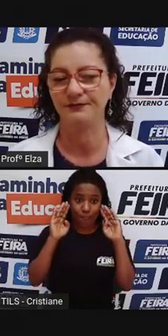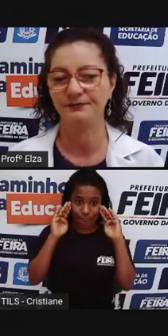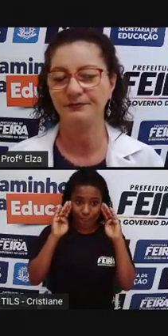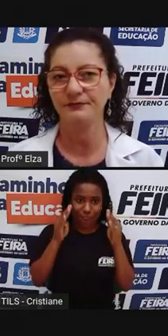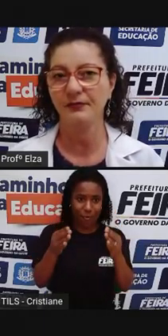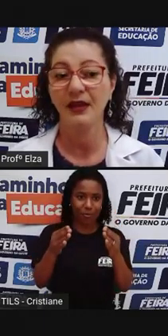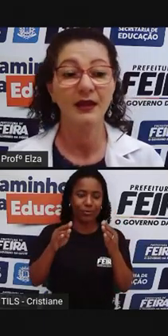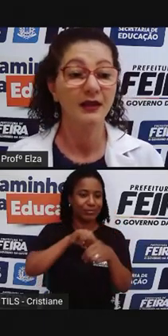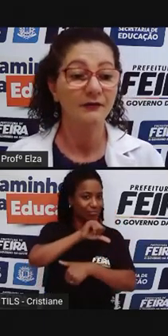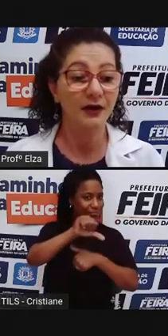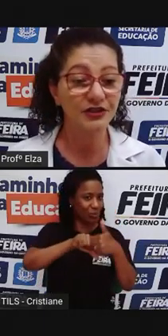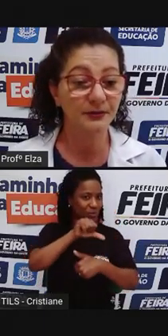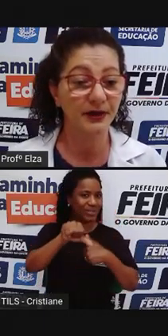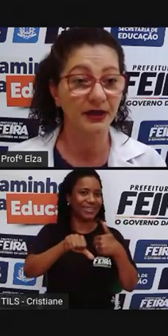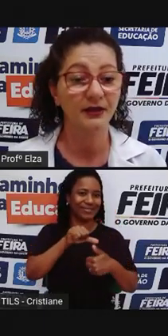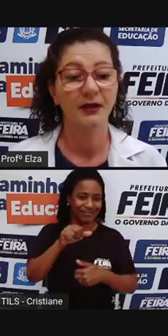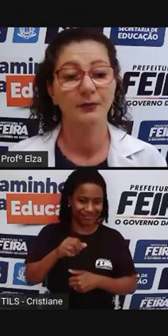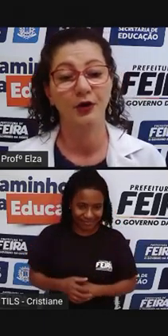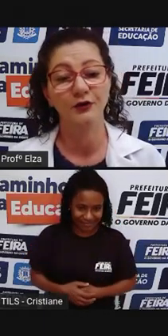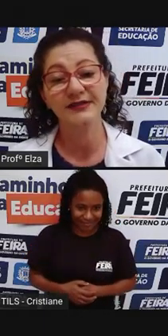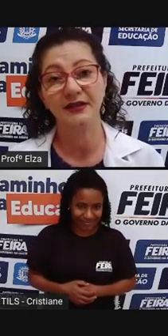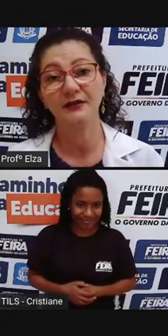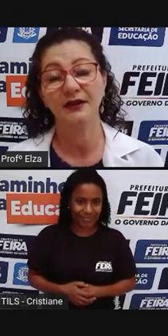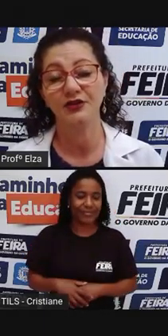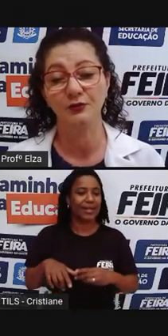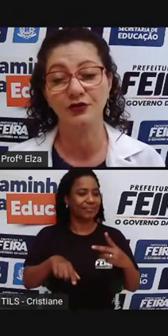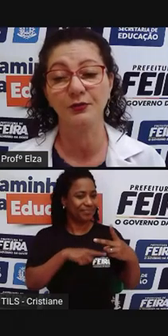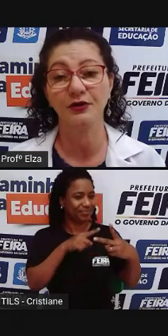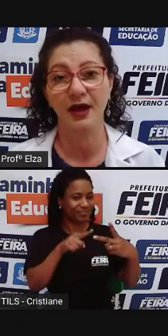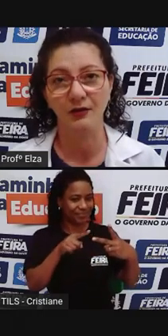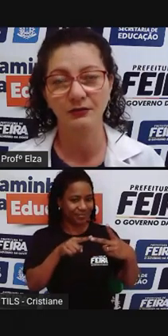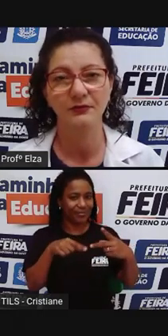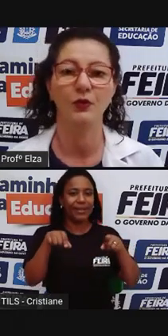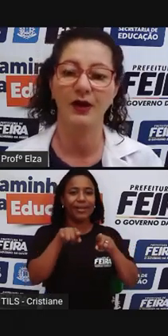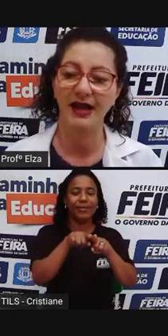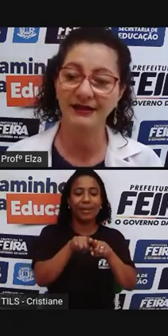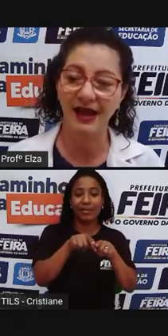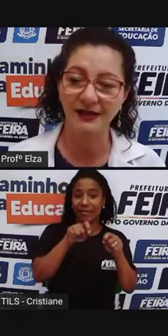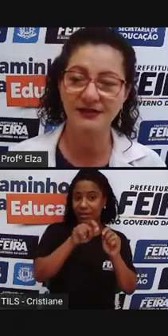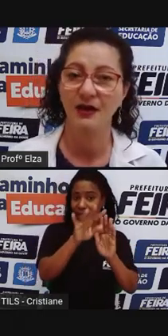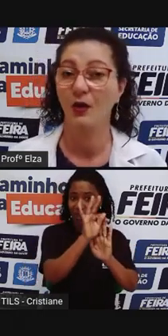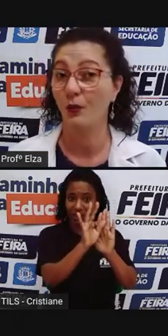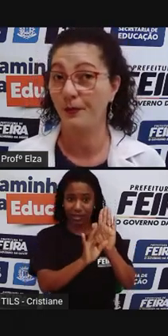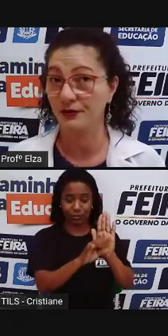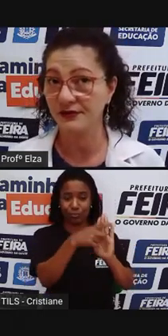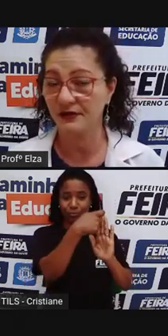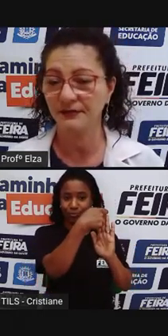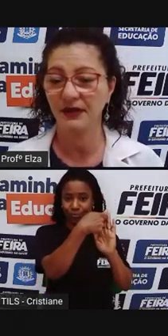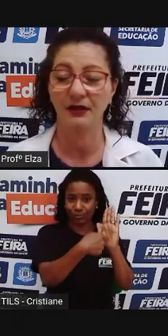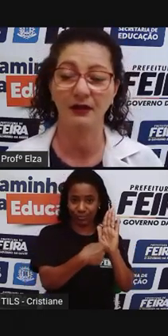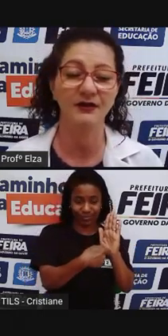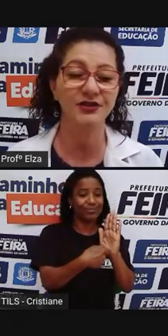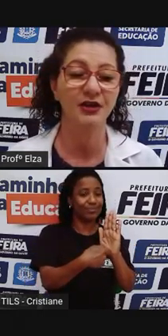atitude. Vamos também produzir texto multimodal, o cartaz, o